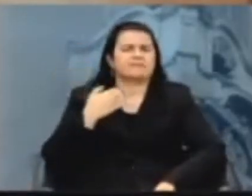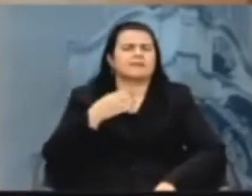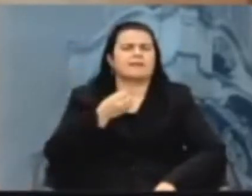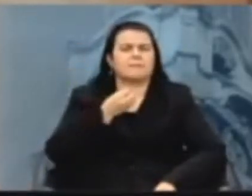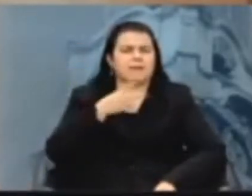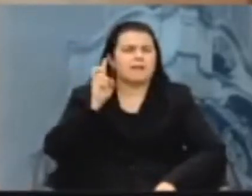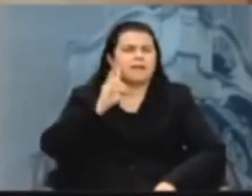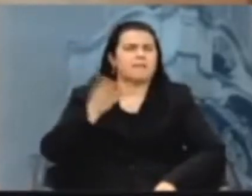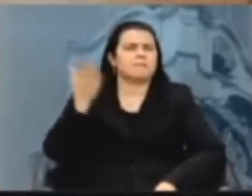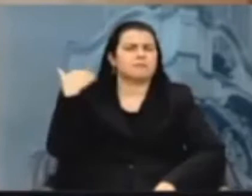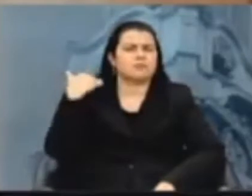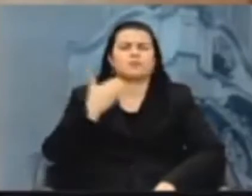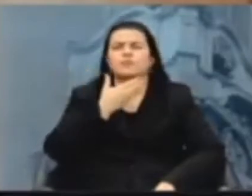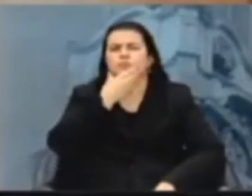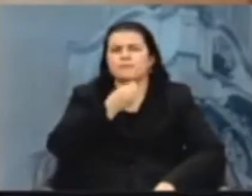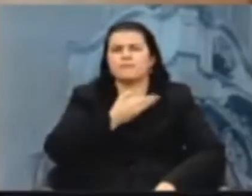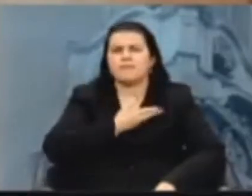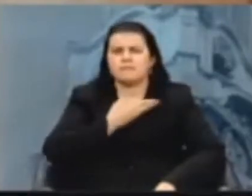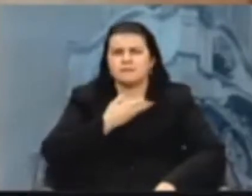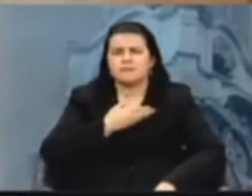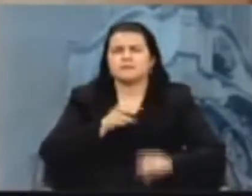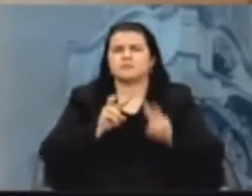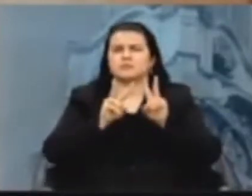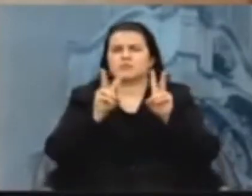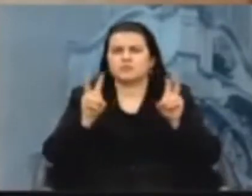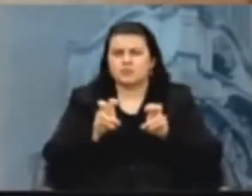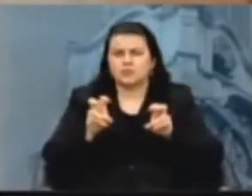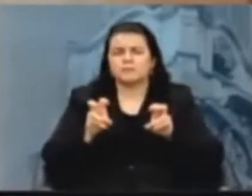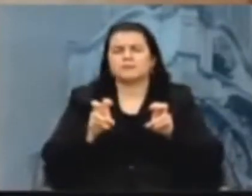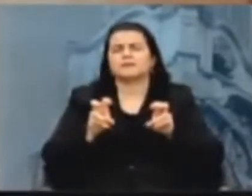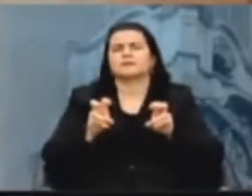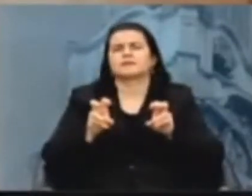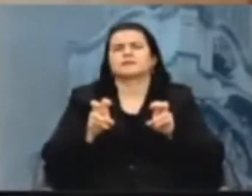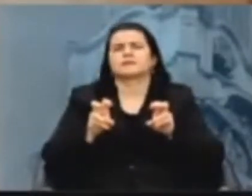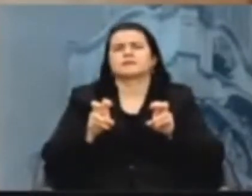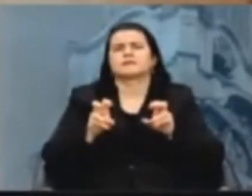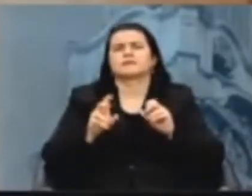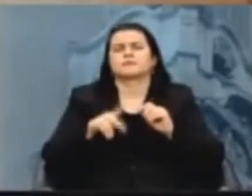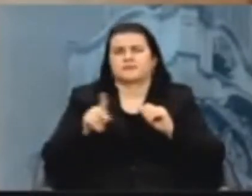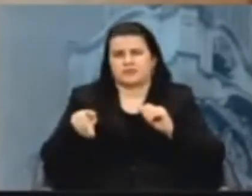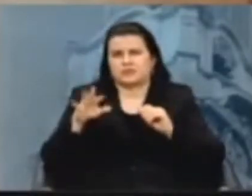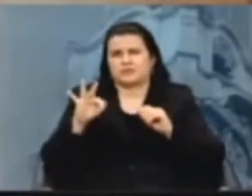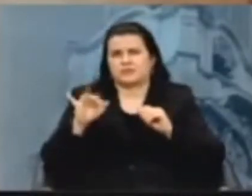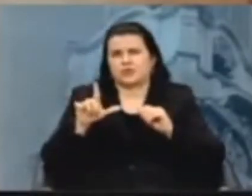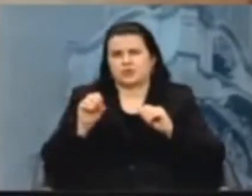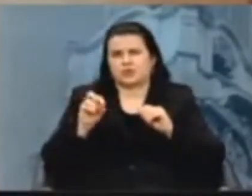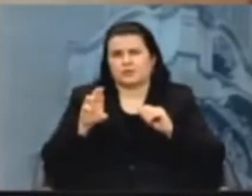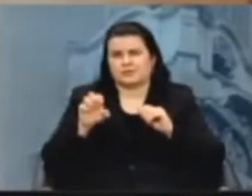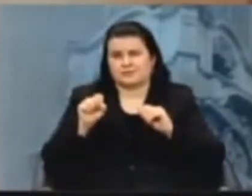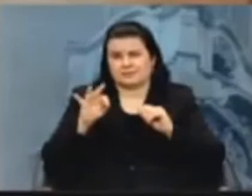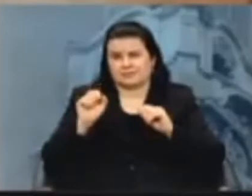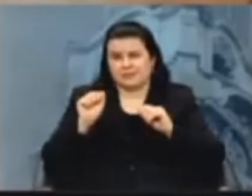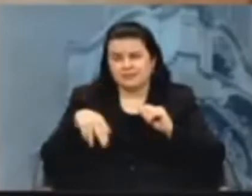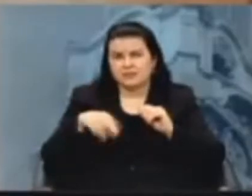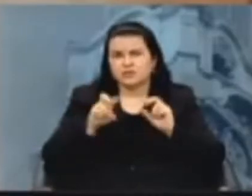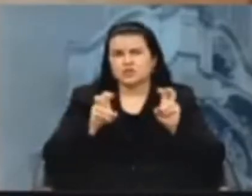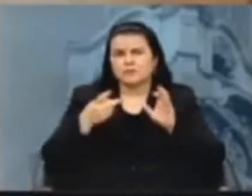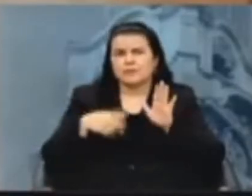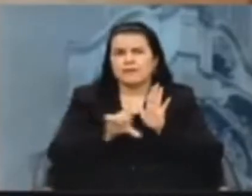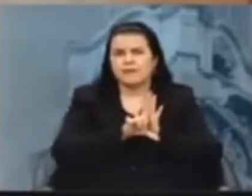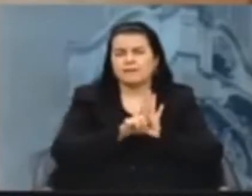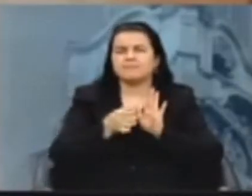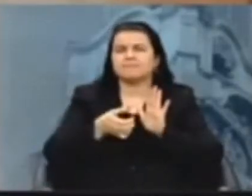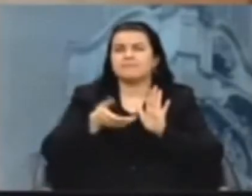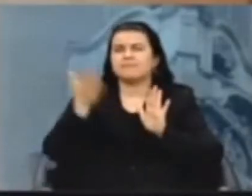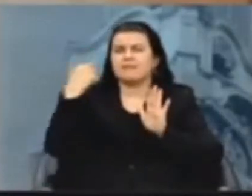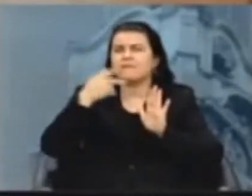na Câmara e na Assembleia Nacional Constituinte, saudoso professor Florestan Fernandes, de que esse entulho deveria